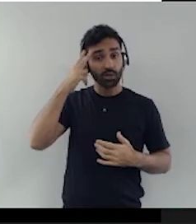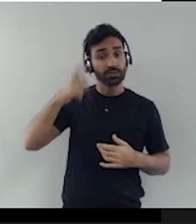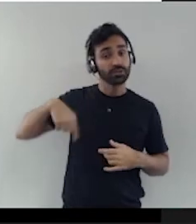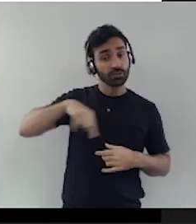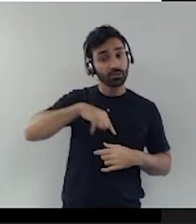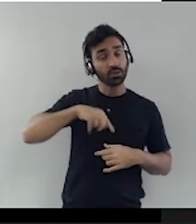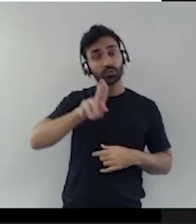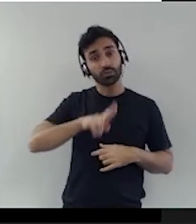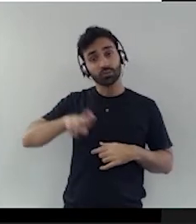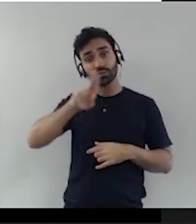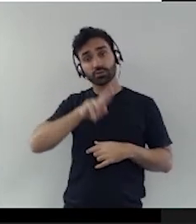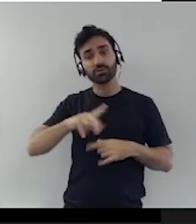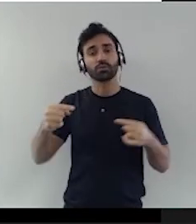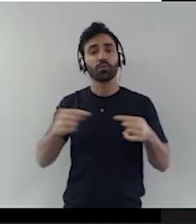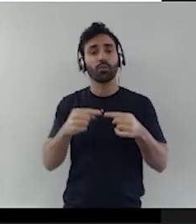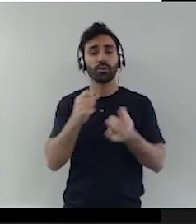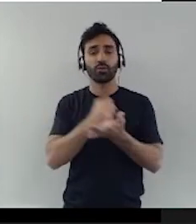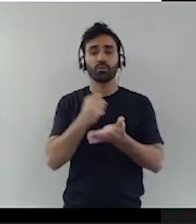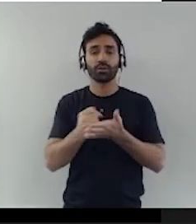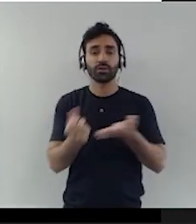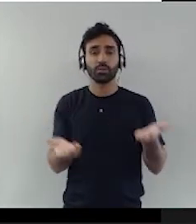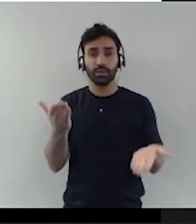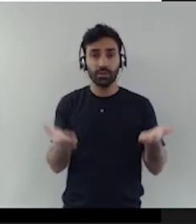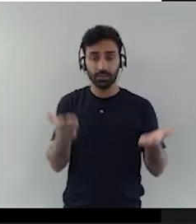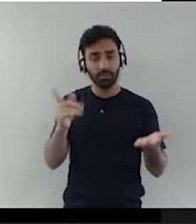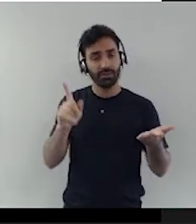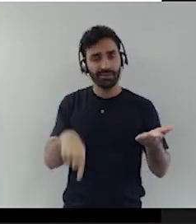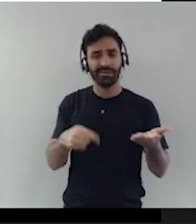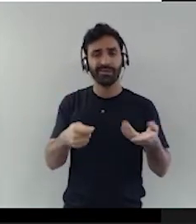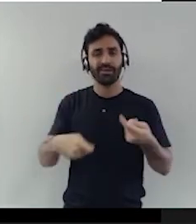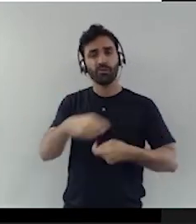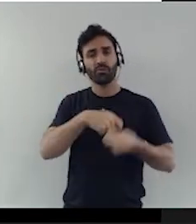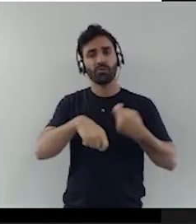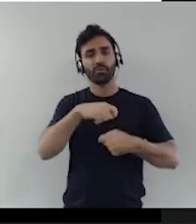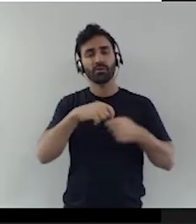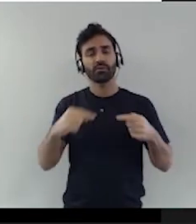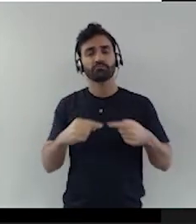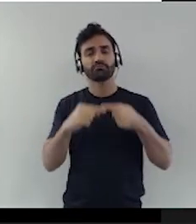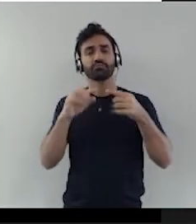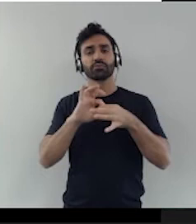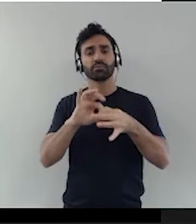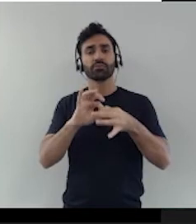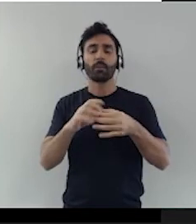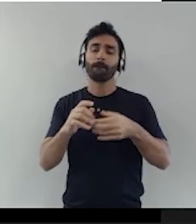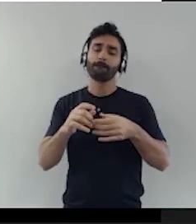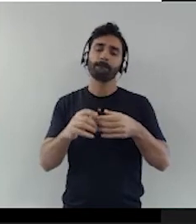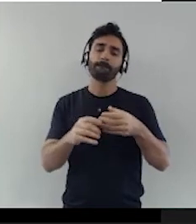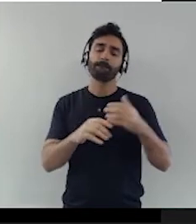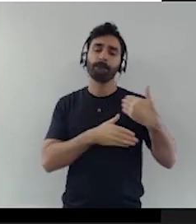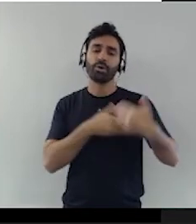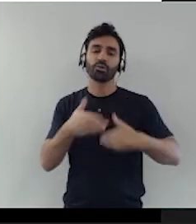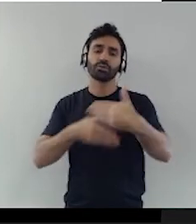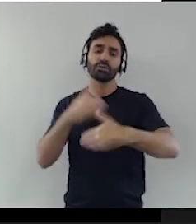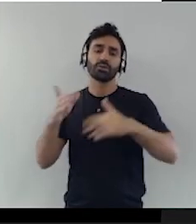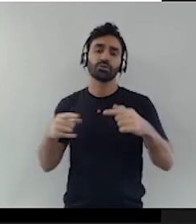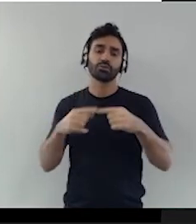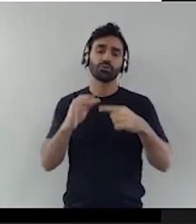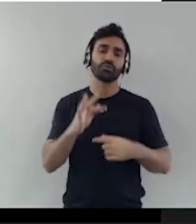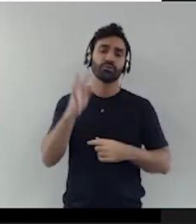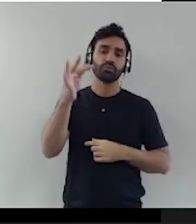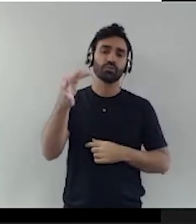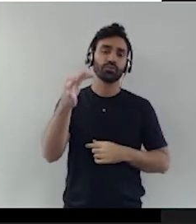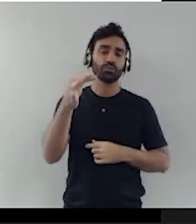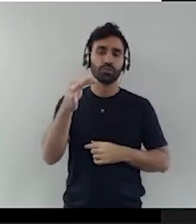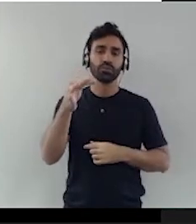por trás do reequilíbrio dos contratos é que estamos diante de uma economia governada por um processo estocástico ergótico. O futuro seria uma